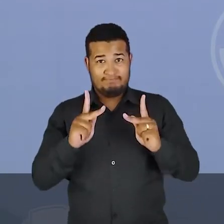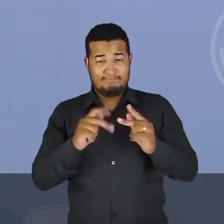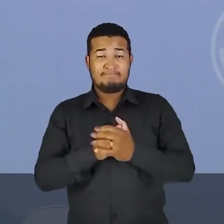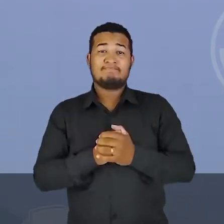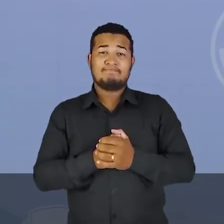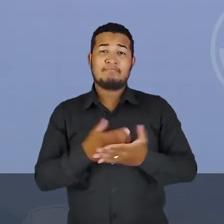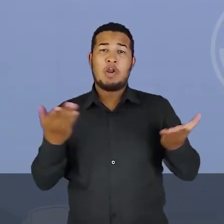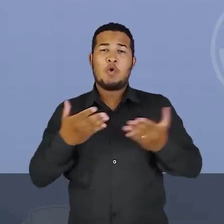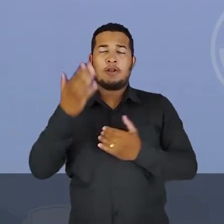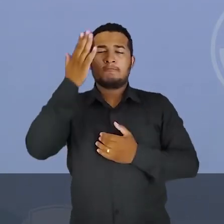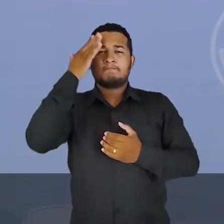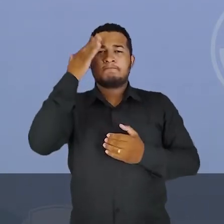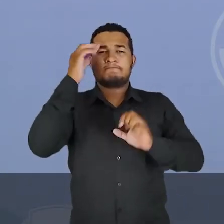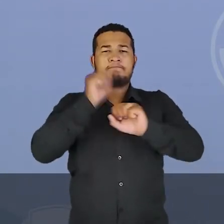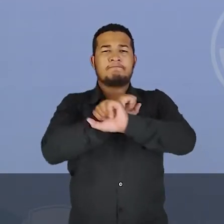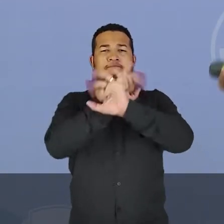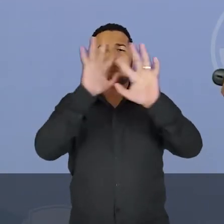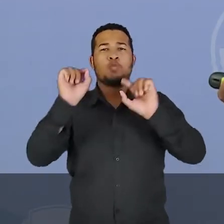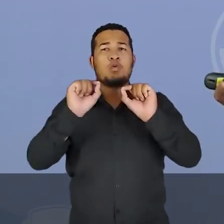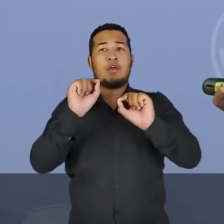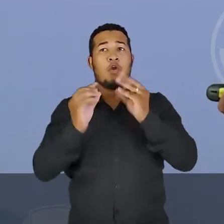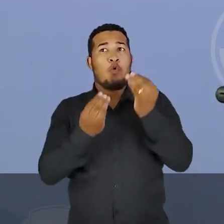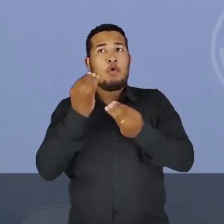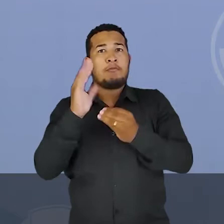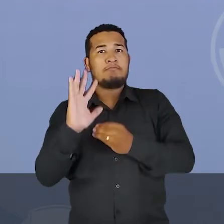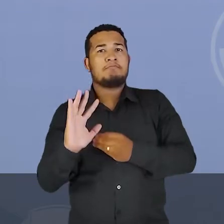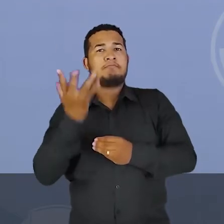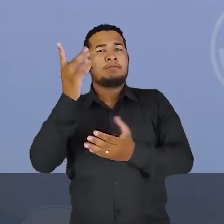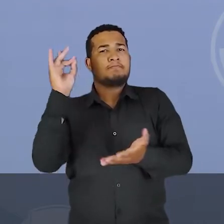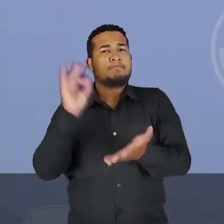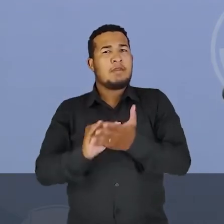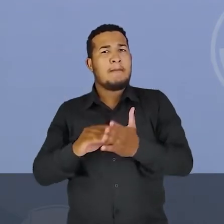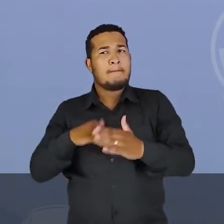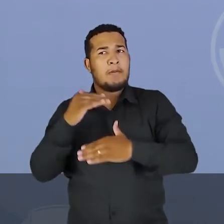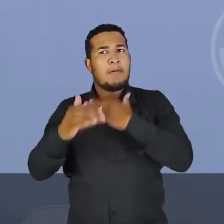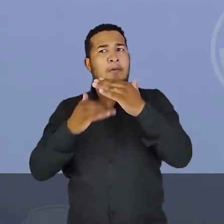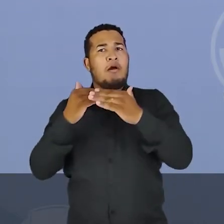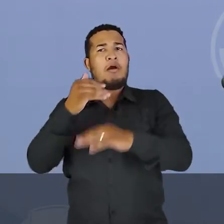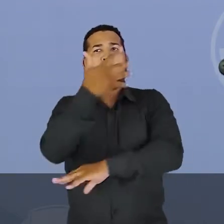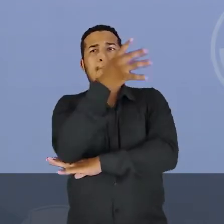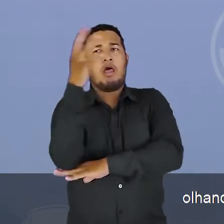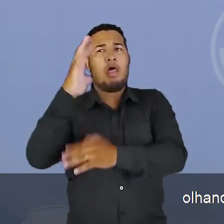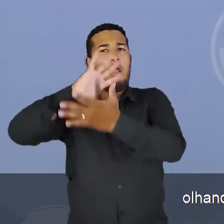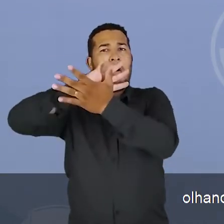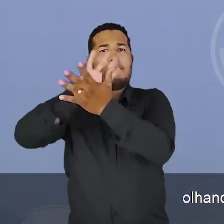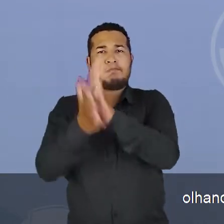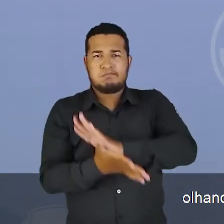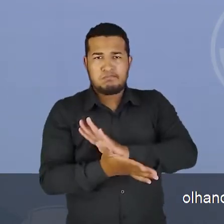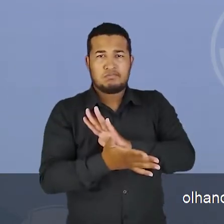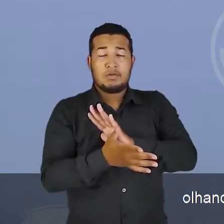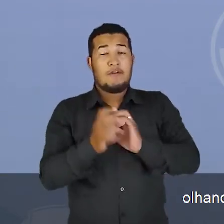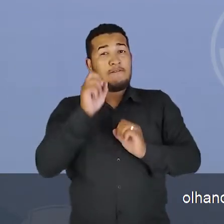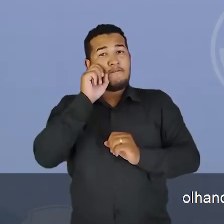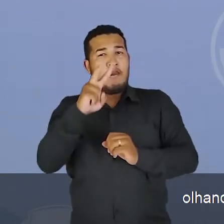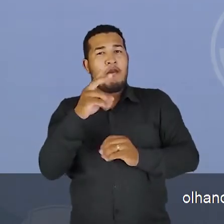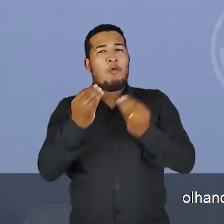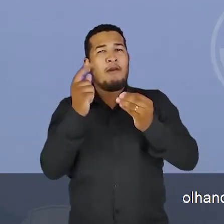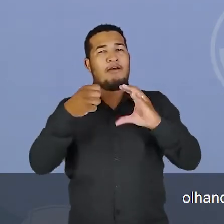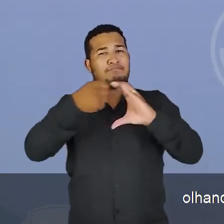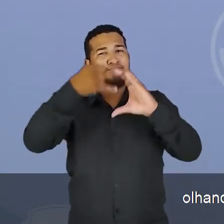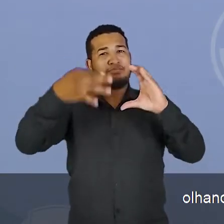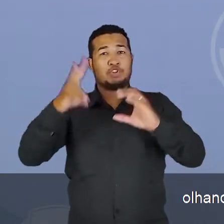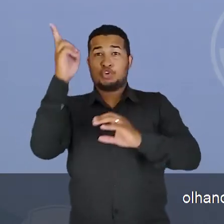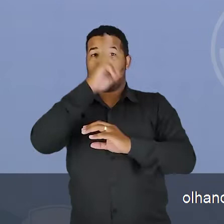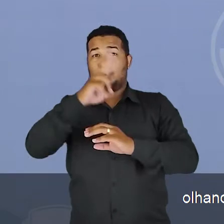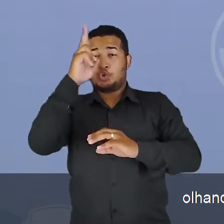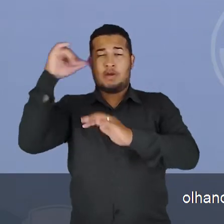vamos entender agora como que aconteceu esse processo de destruição da Mata Atlântica, olhando alguns aspectos históricos,